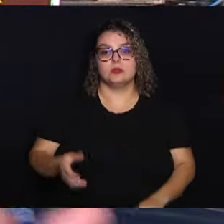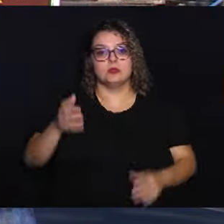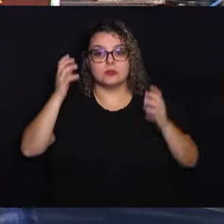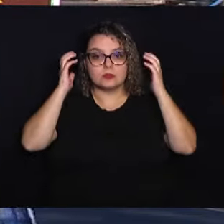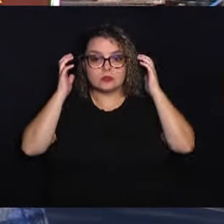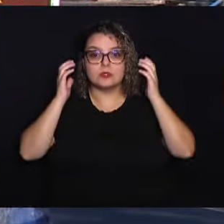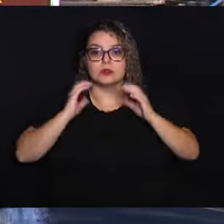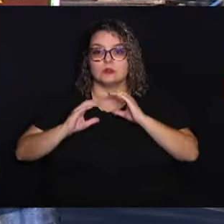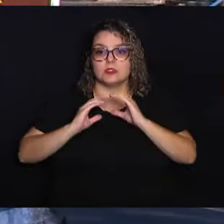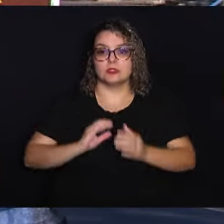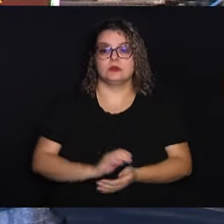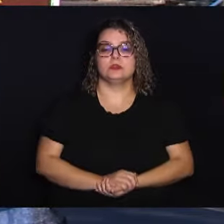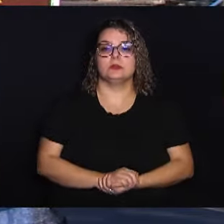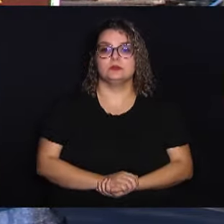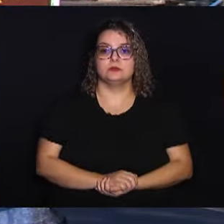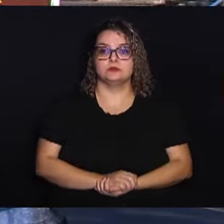spotes de rádio e comunicação